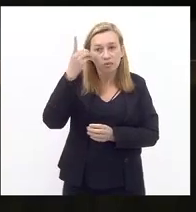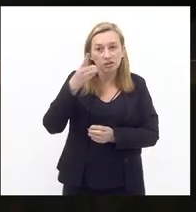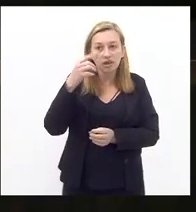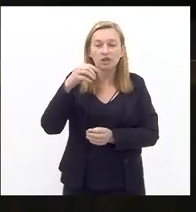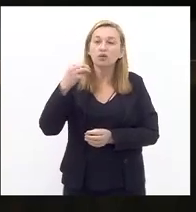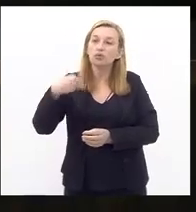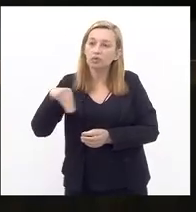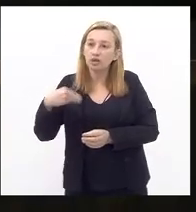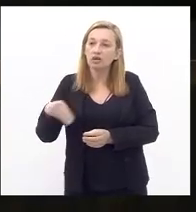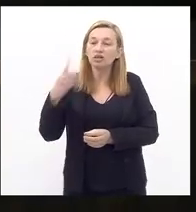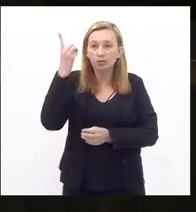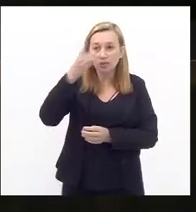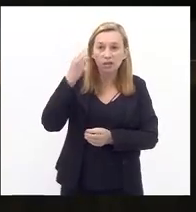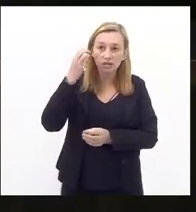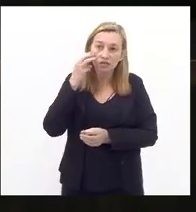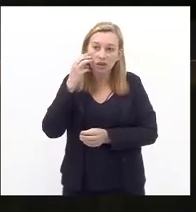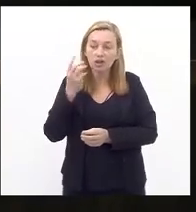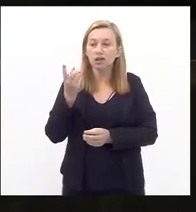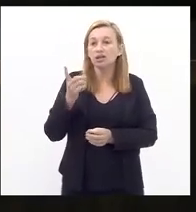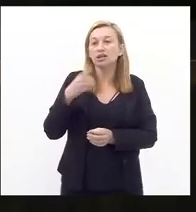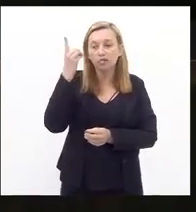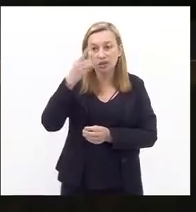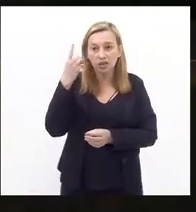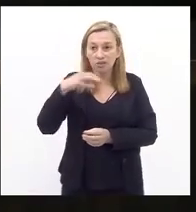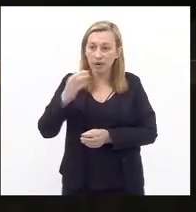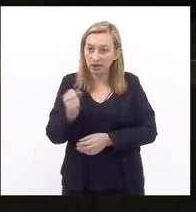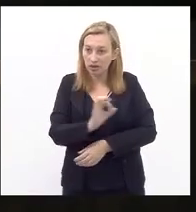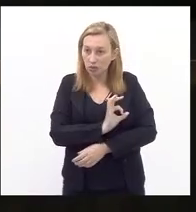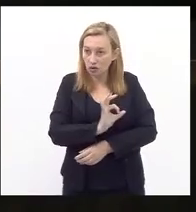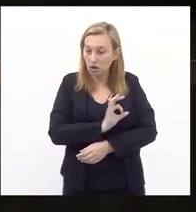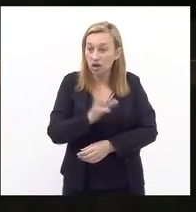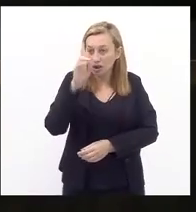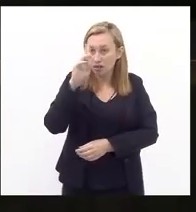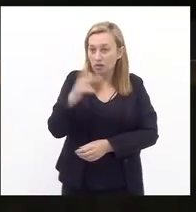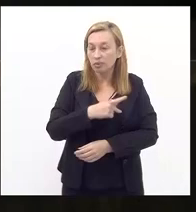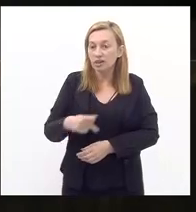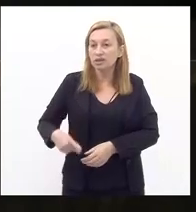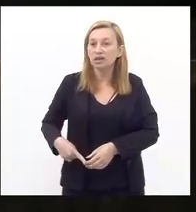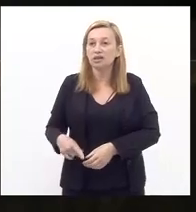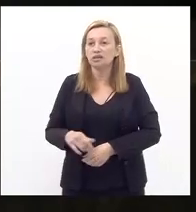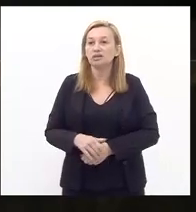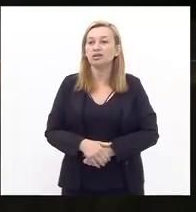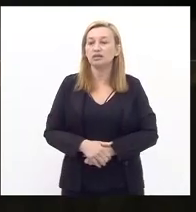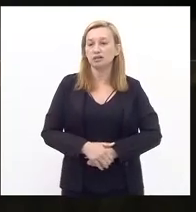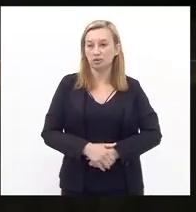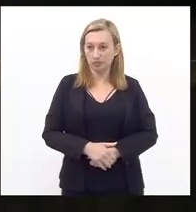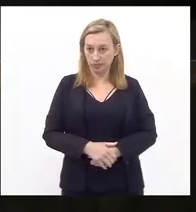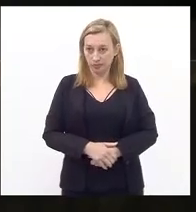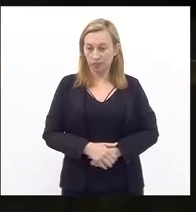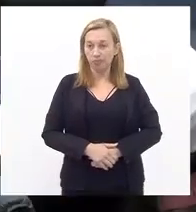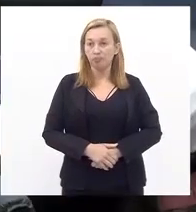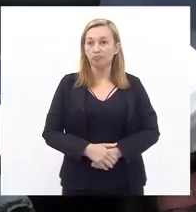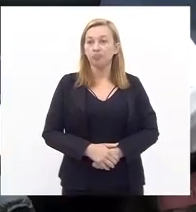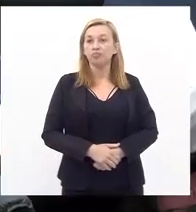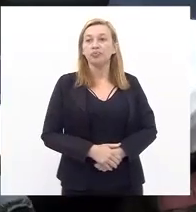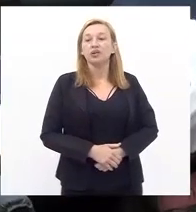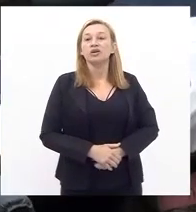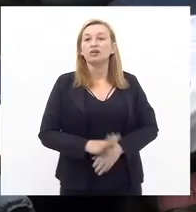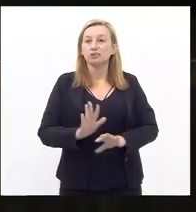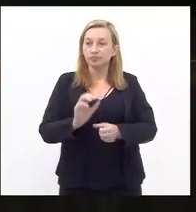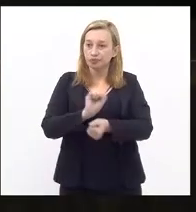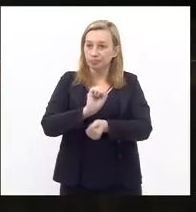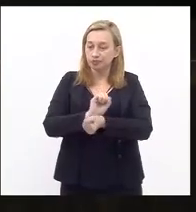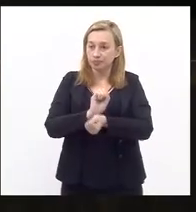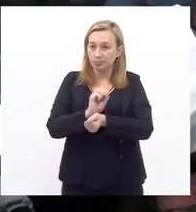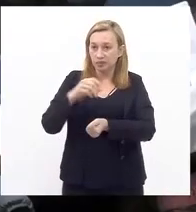Rubens bomtempo que tá do waldeck carneiro e deputada Martha Rocha o presidente Presidente André Ceciliano rapidinho ou